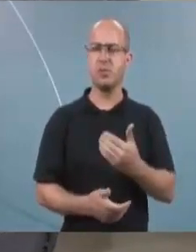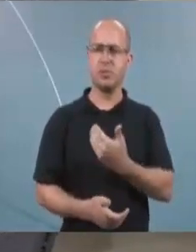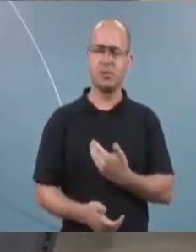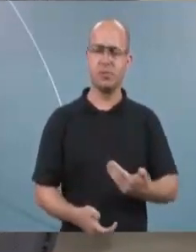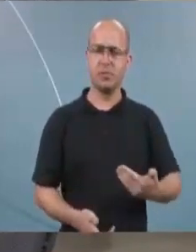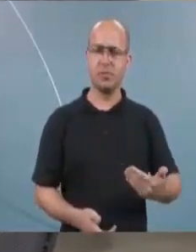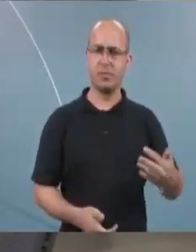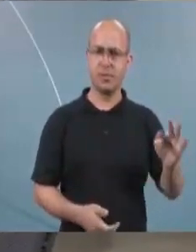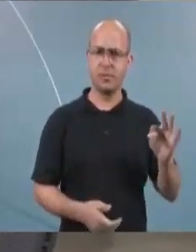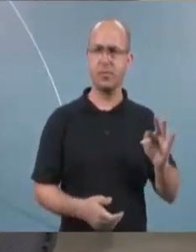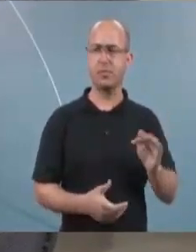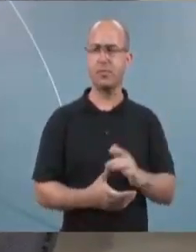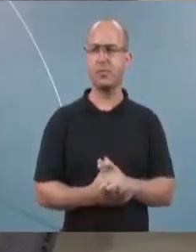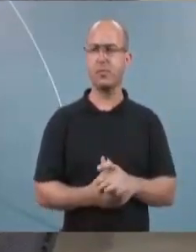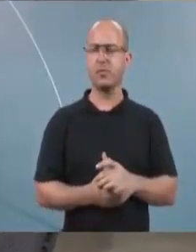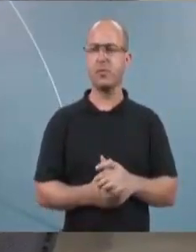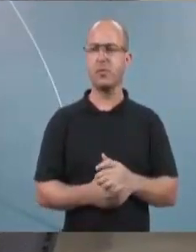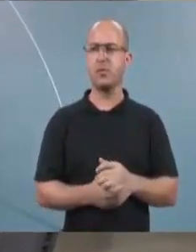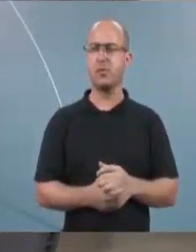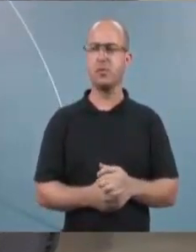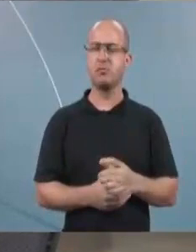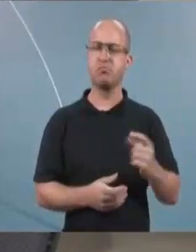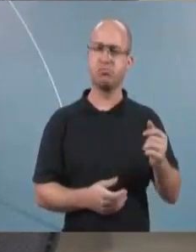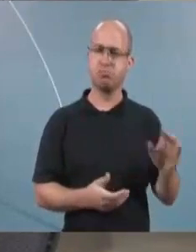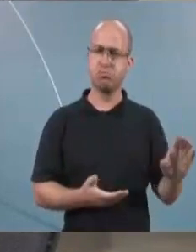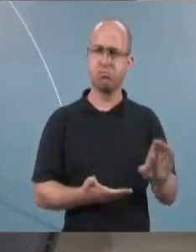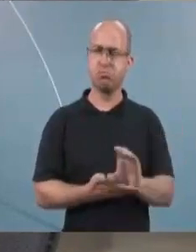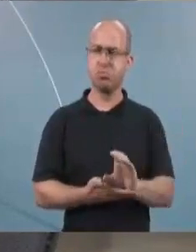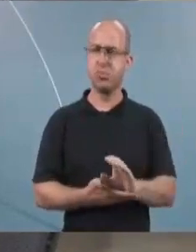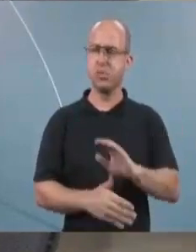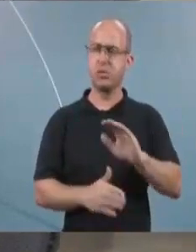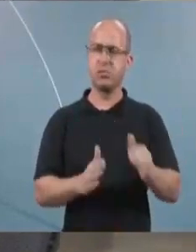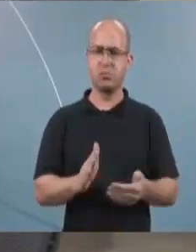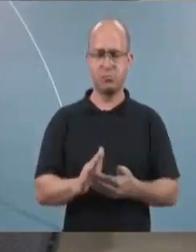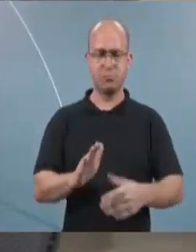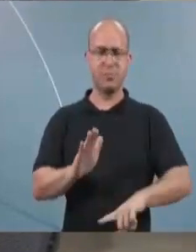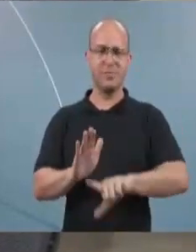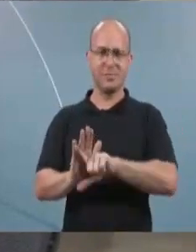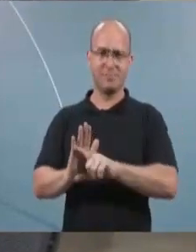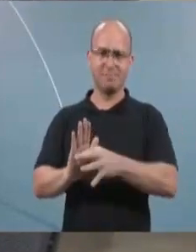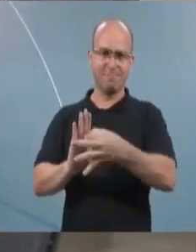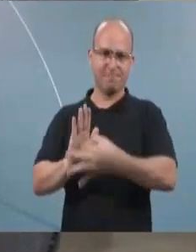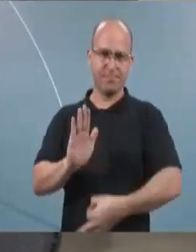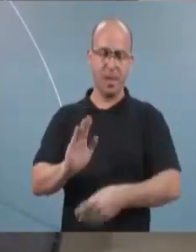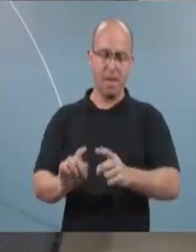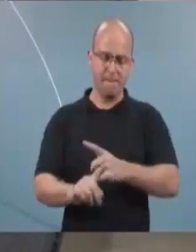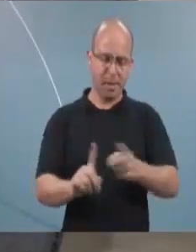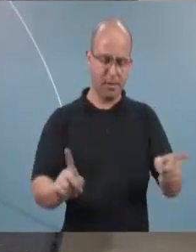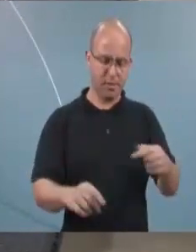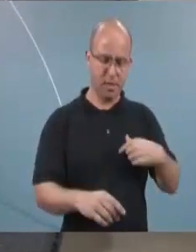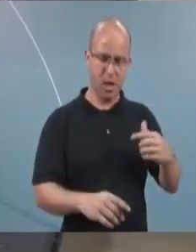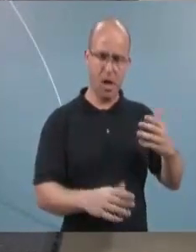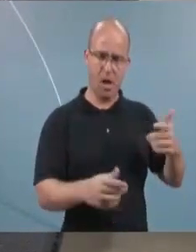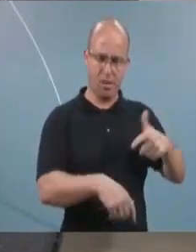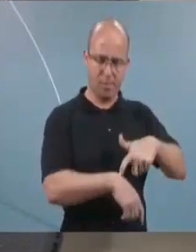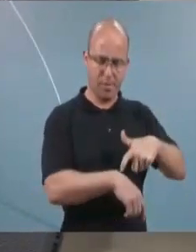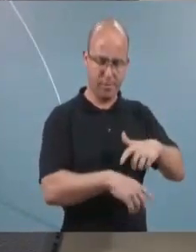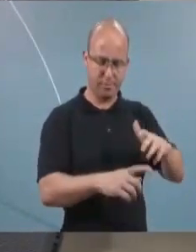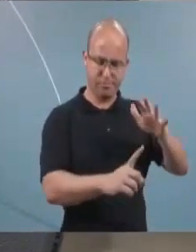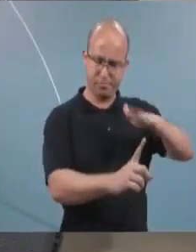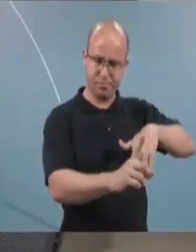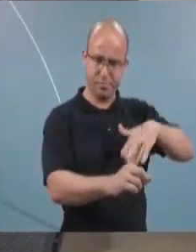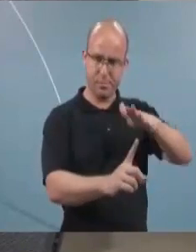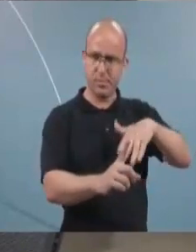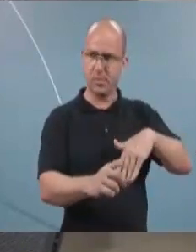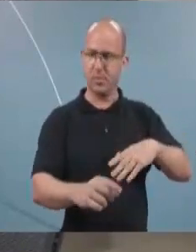governo federal obras eh recursos públicos tudo legal mas na hora de homenagear